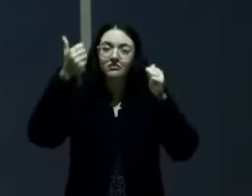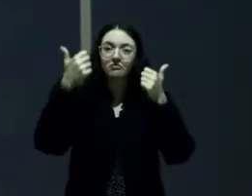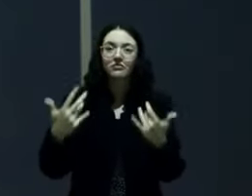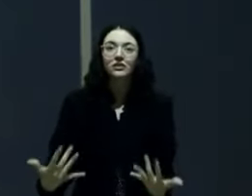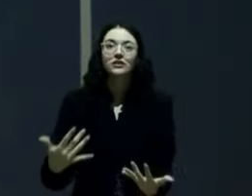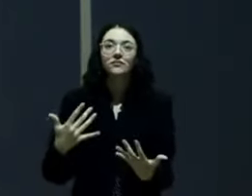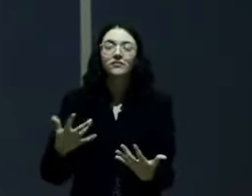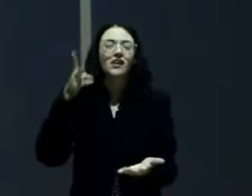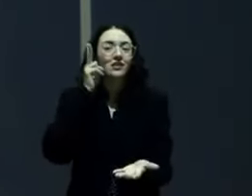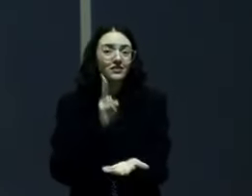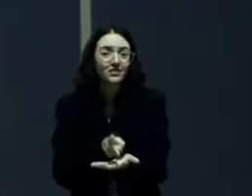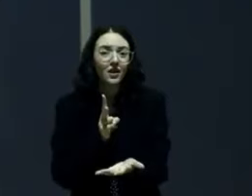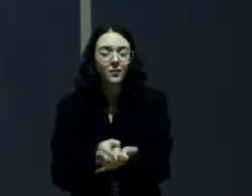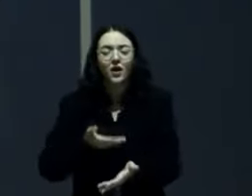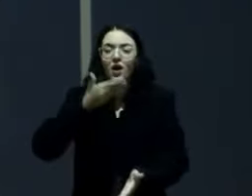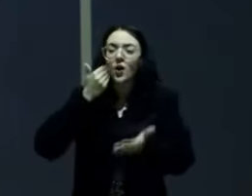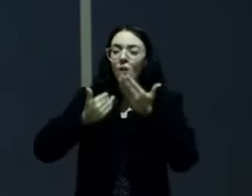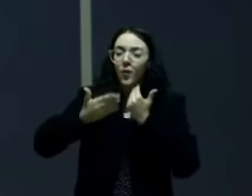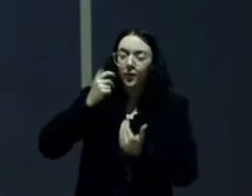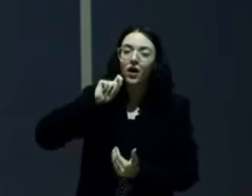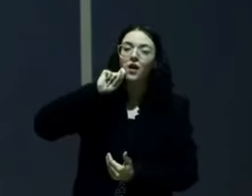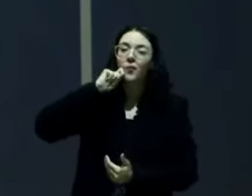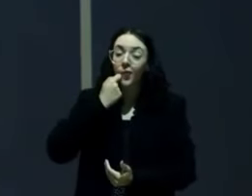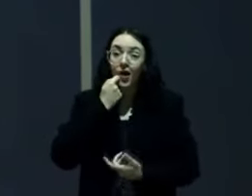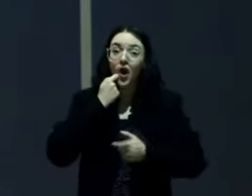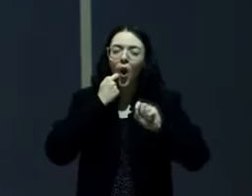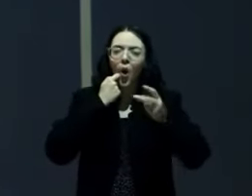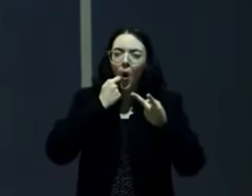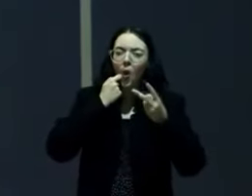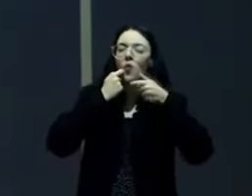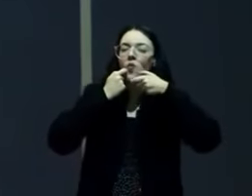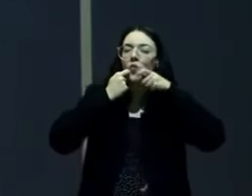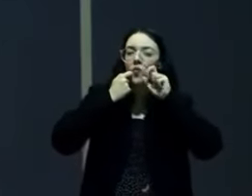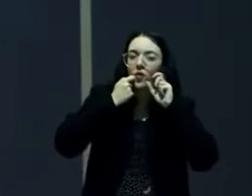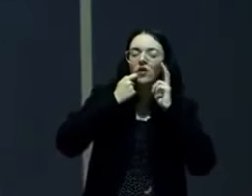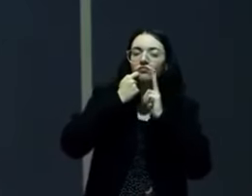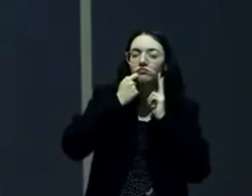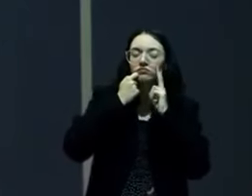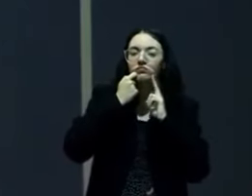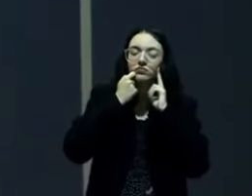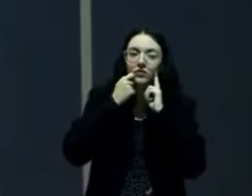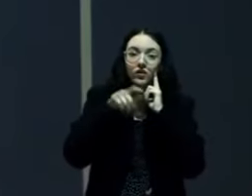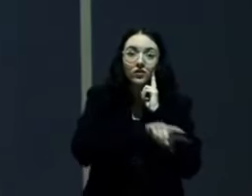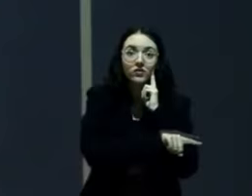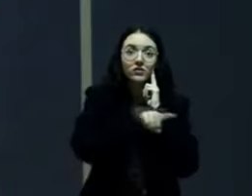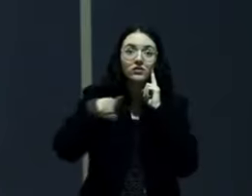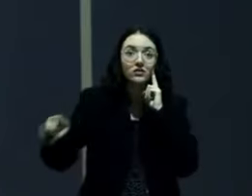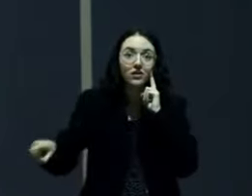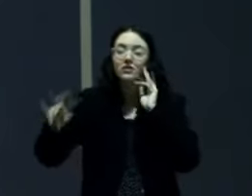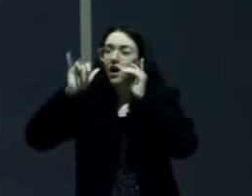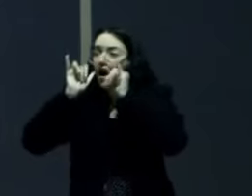porque todas as vezes que comer esse pão e beber o cálice, vocês